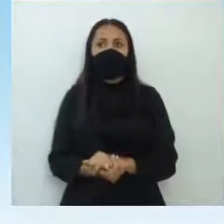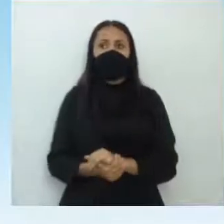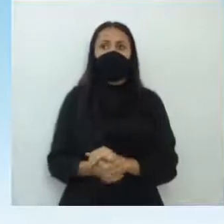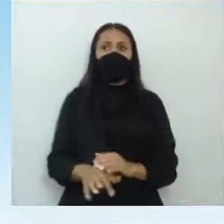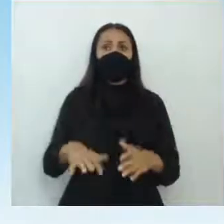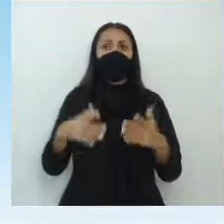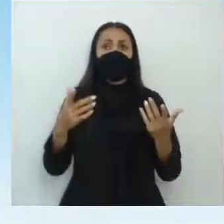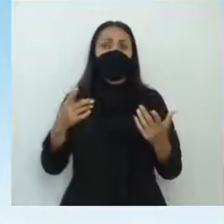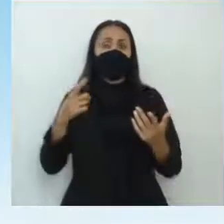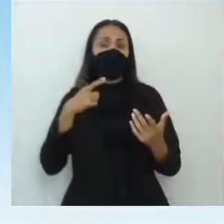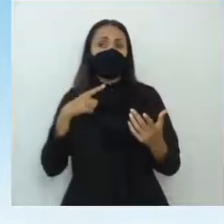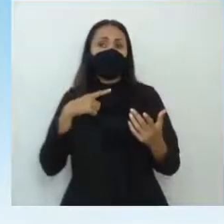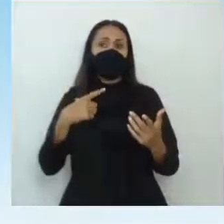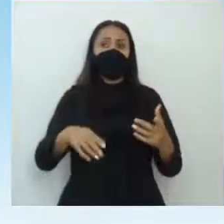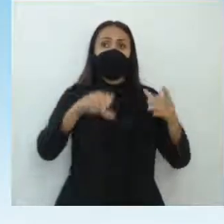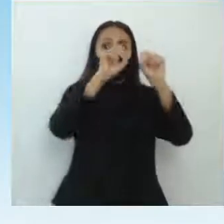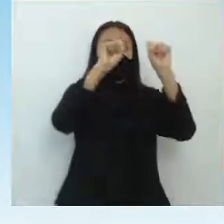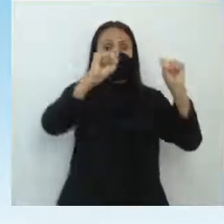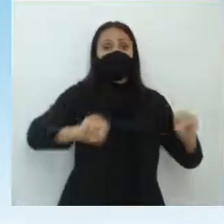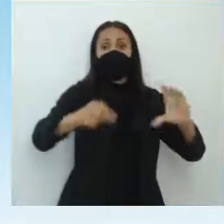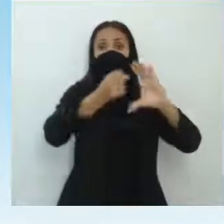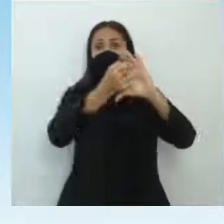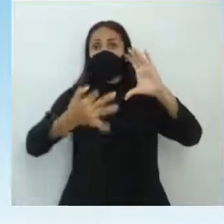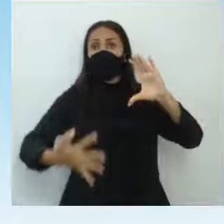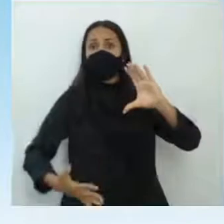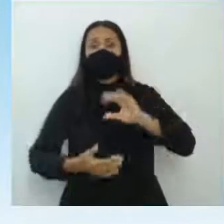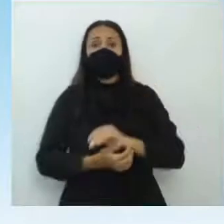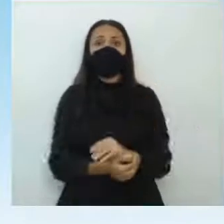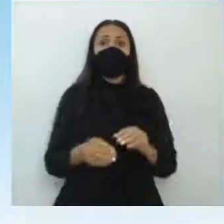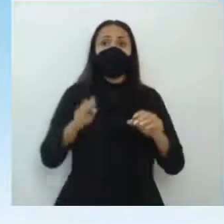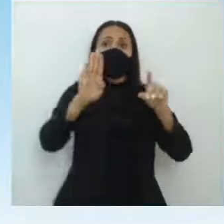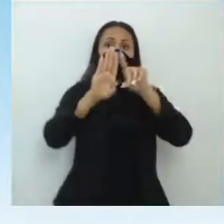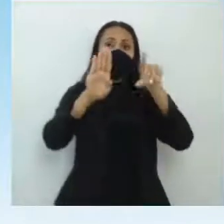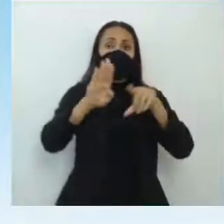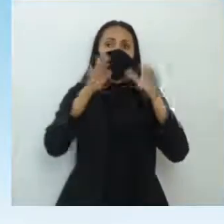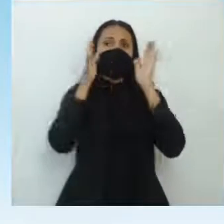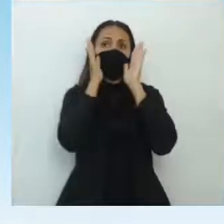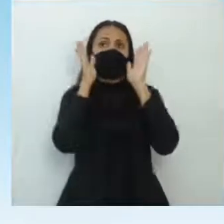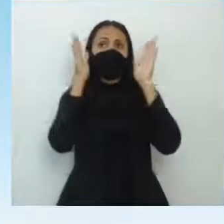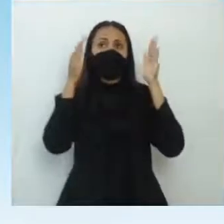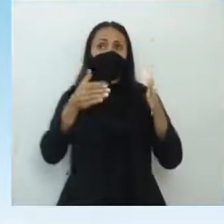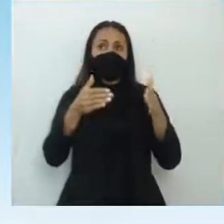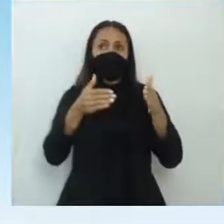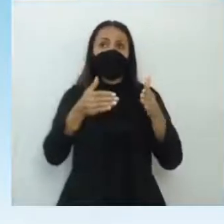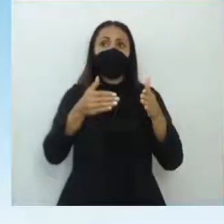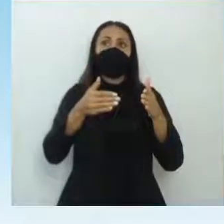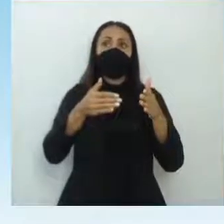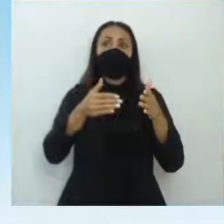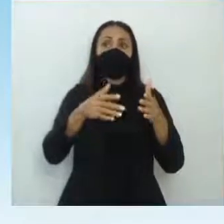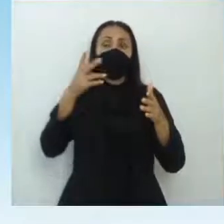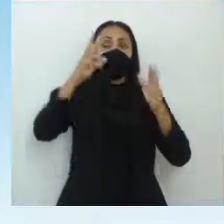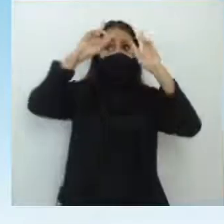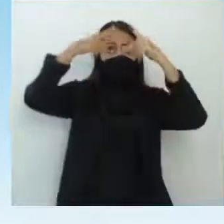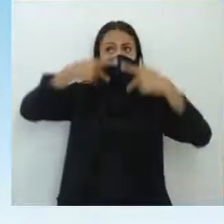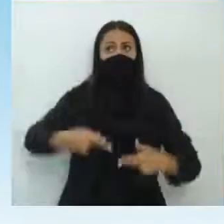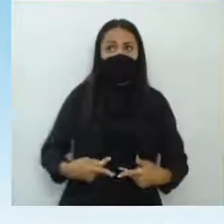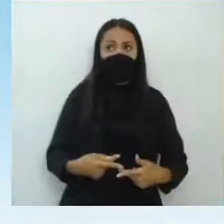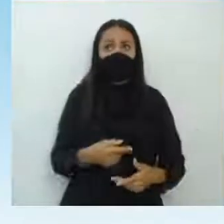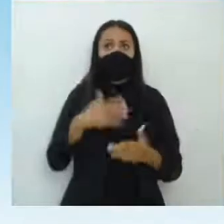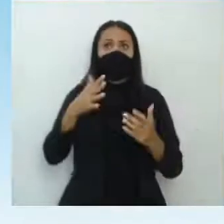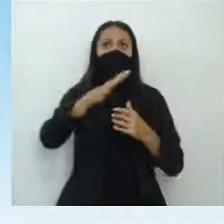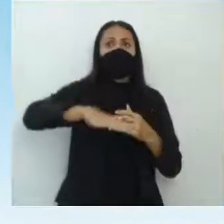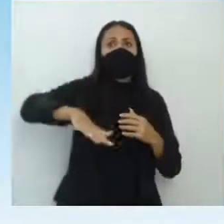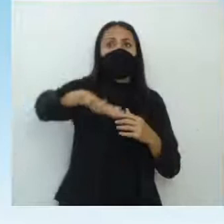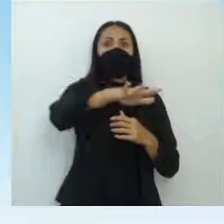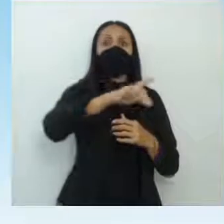de padrões que os caracterizem. Letra B, as intervenções que são humanas nas